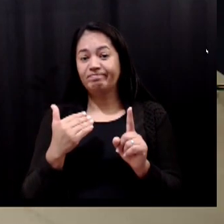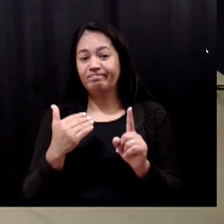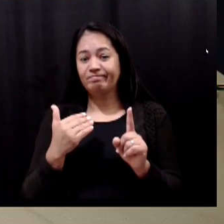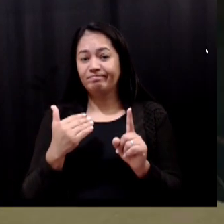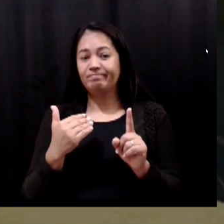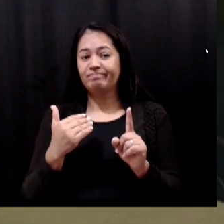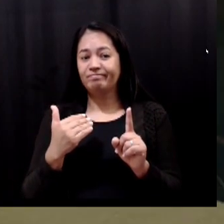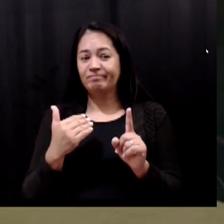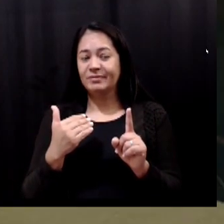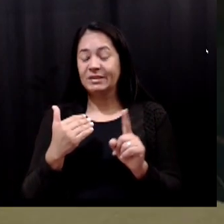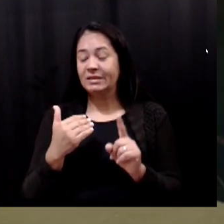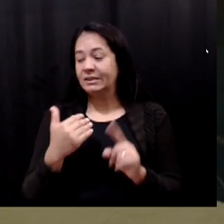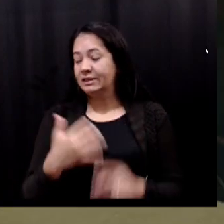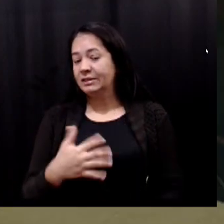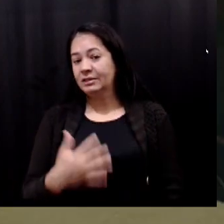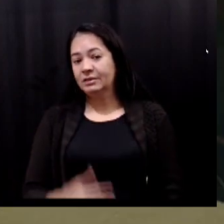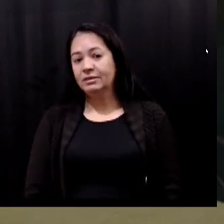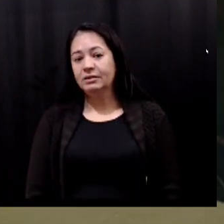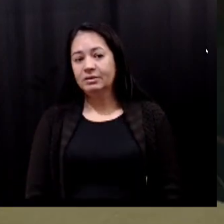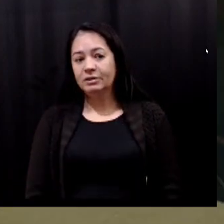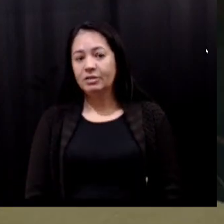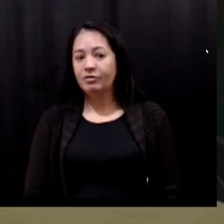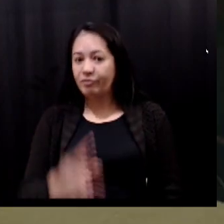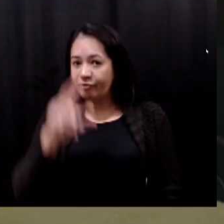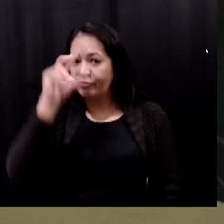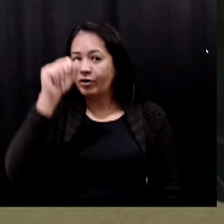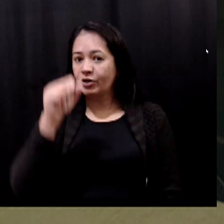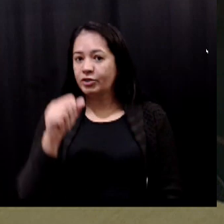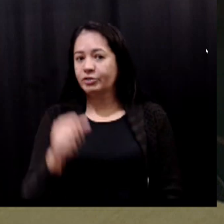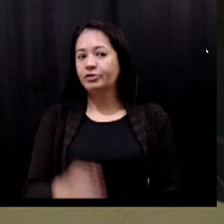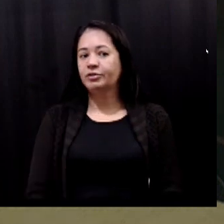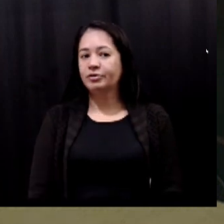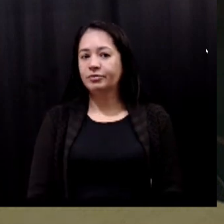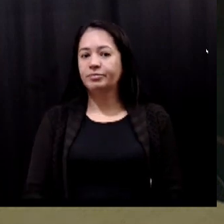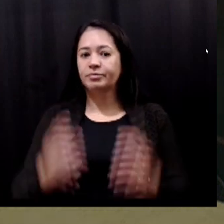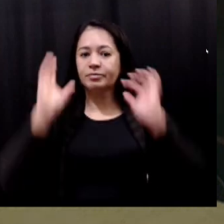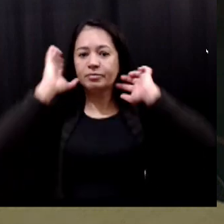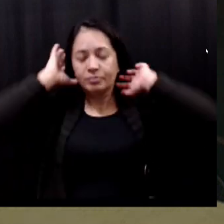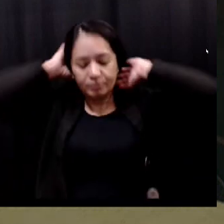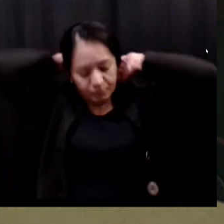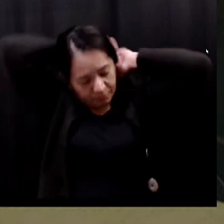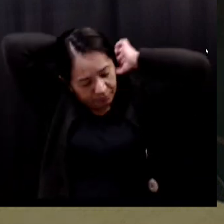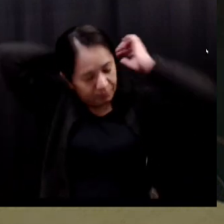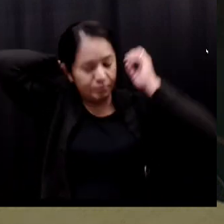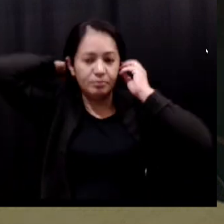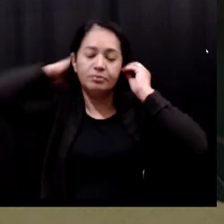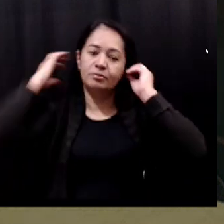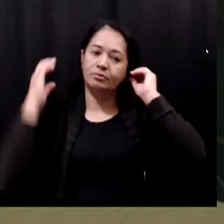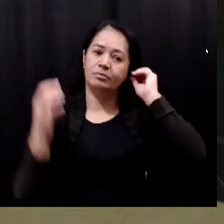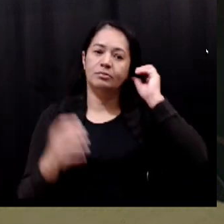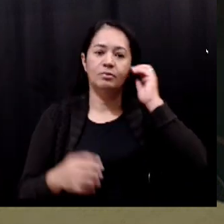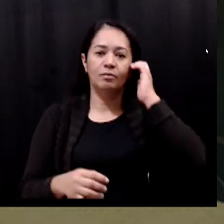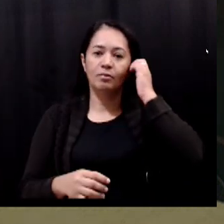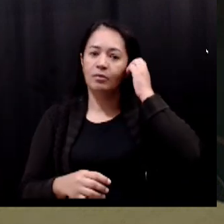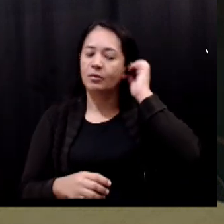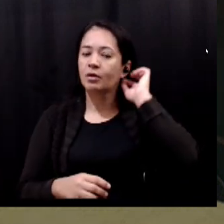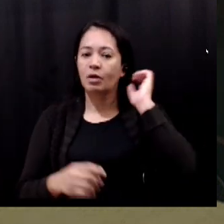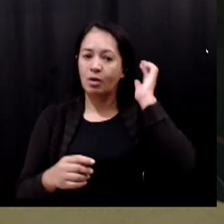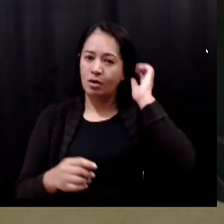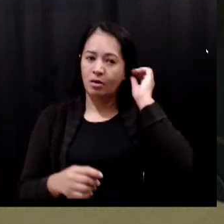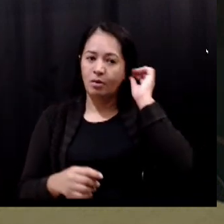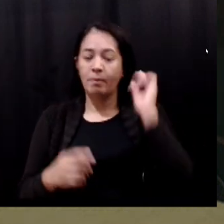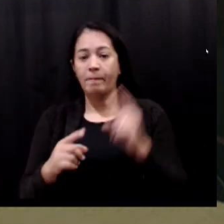forte. Que forte essa sua fala, né? Porque o cuidador, ele se dedica tanto e